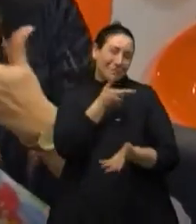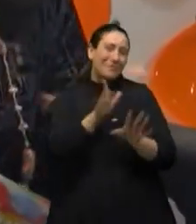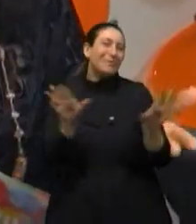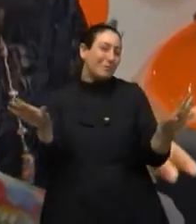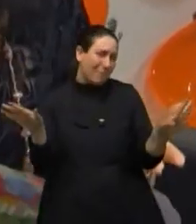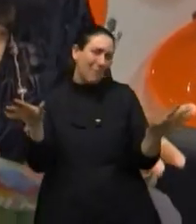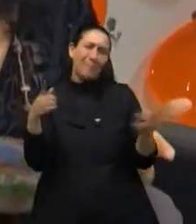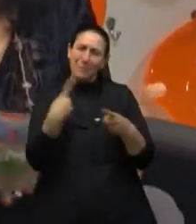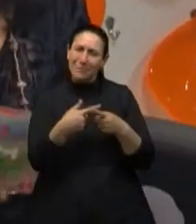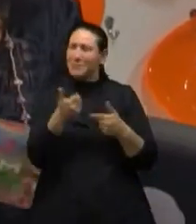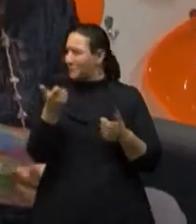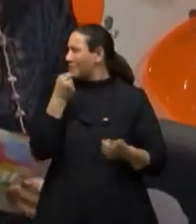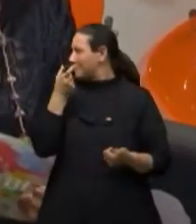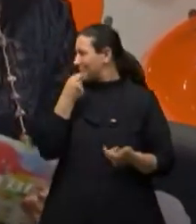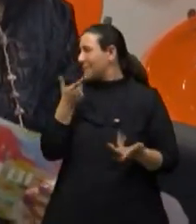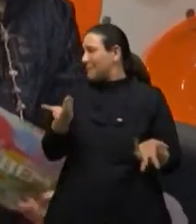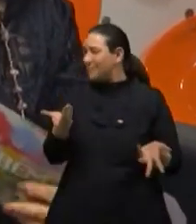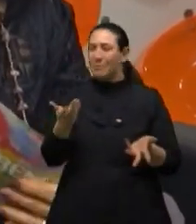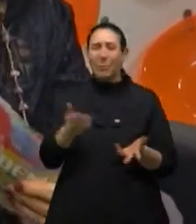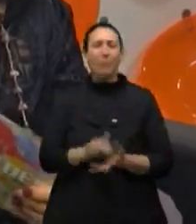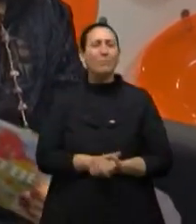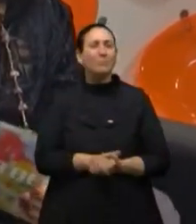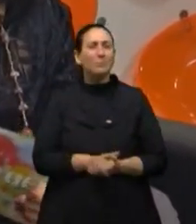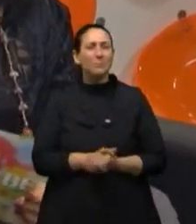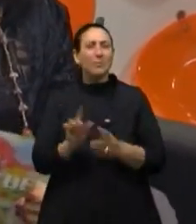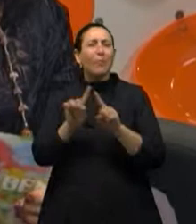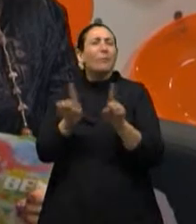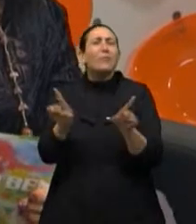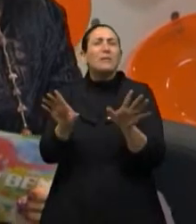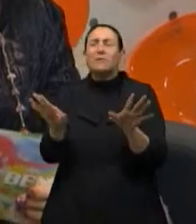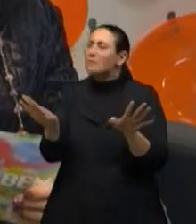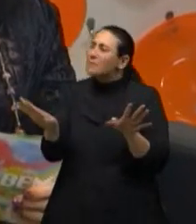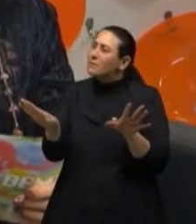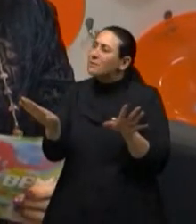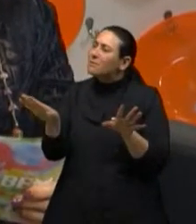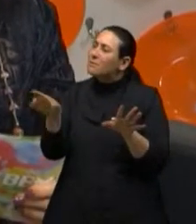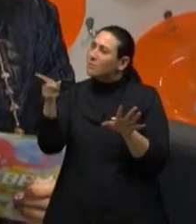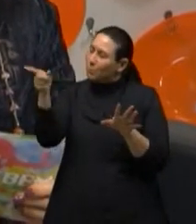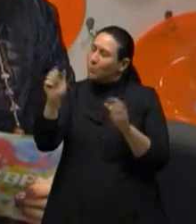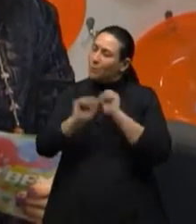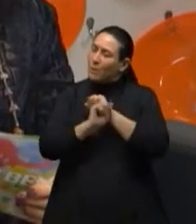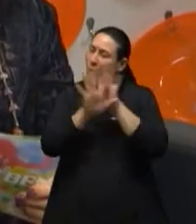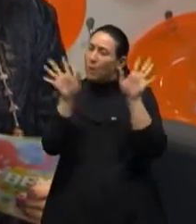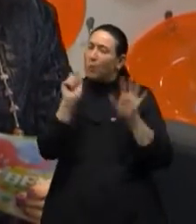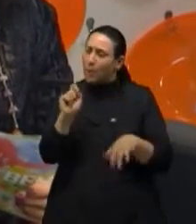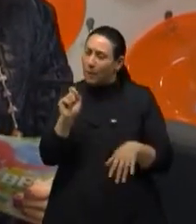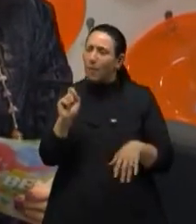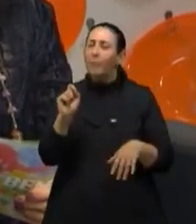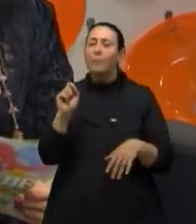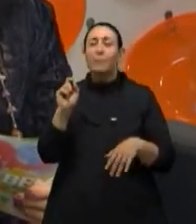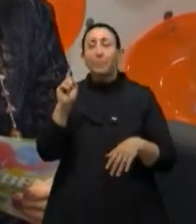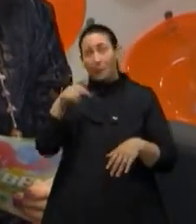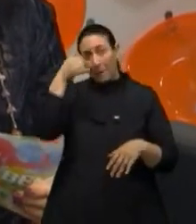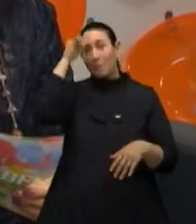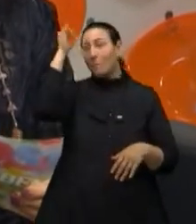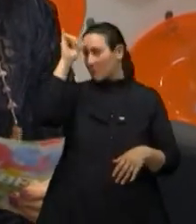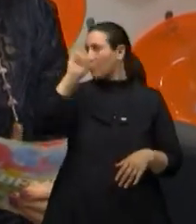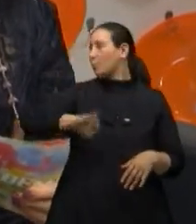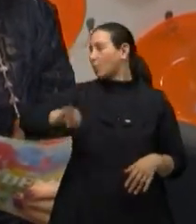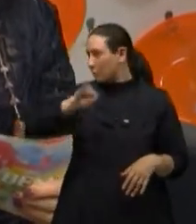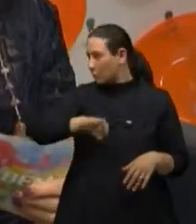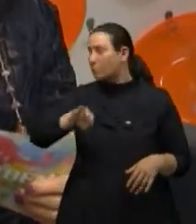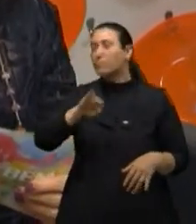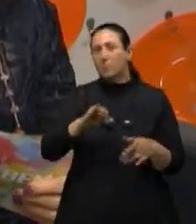trabalha aqui com humor graças a Deus né Vivian Mas e o que que tá deixando claro para nós que a prevenção também é tudo